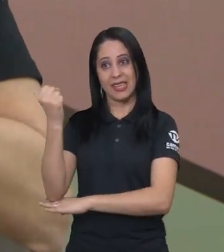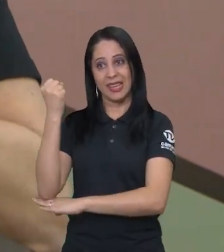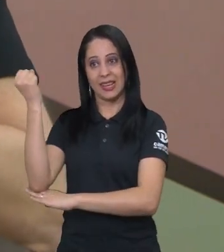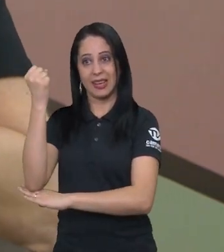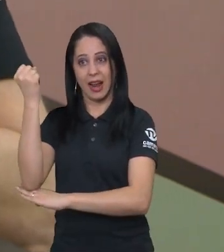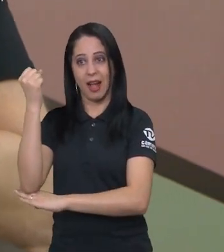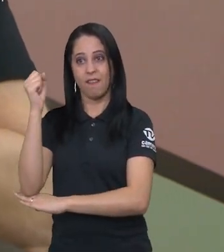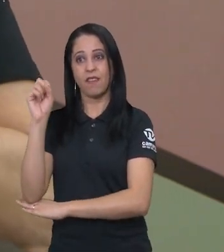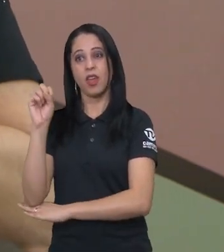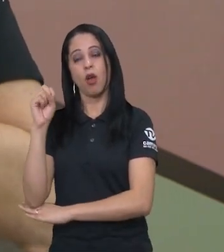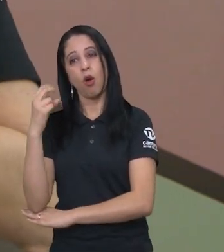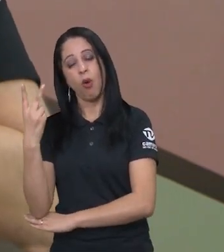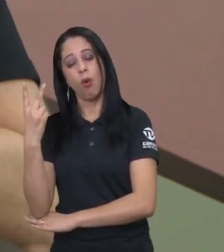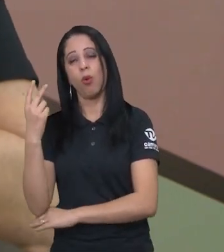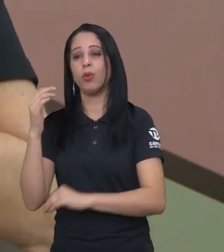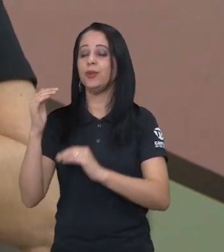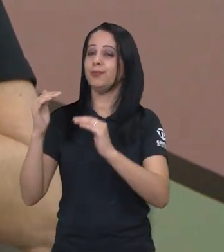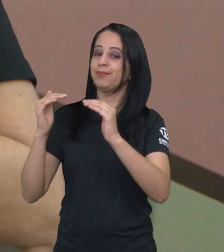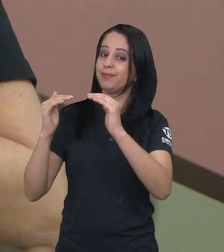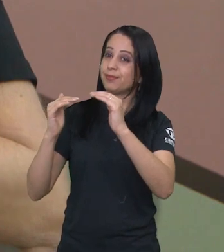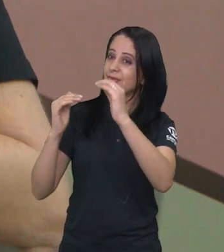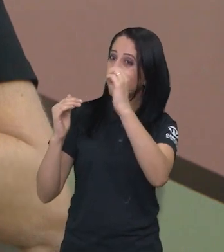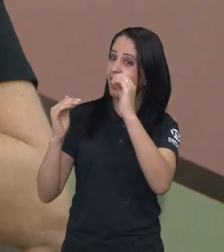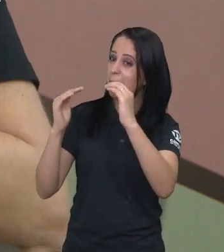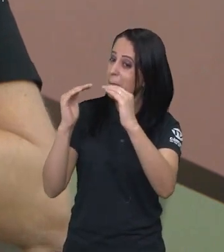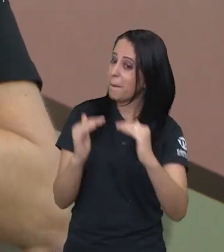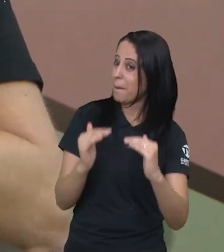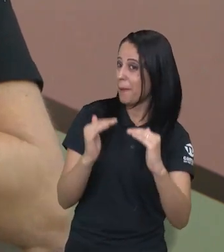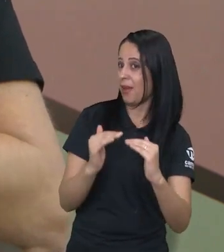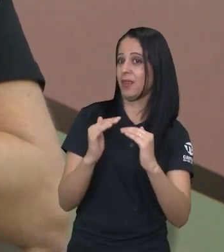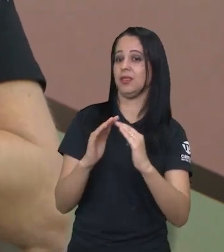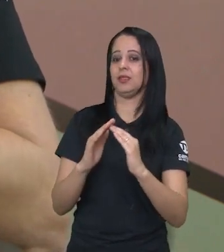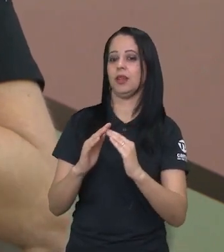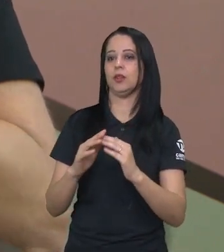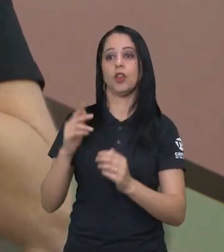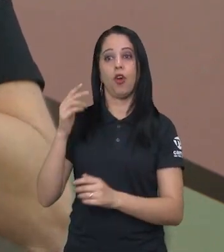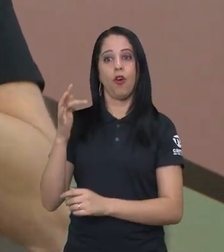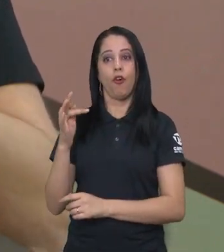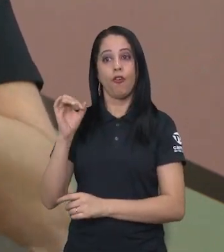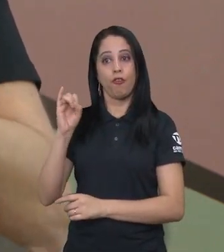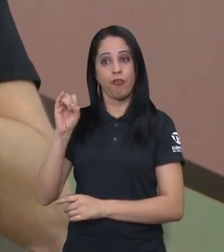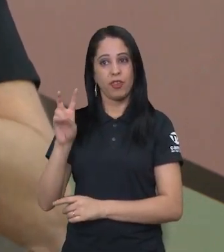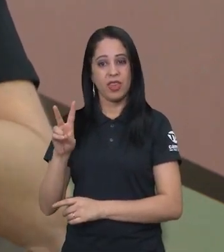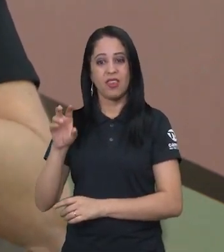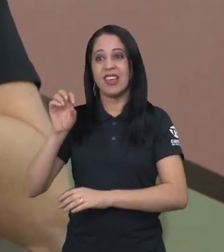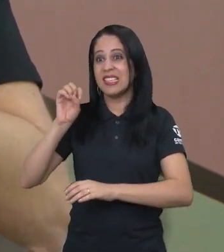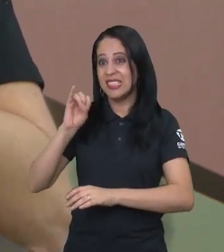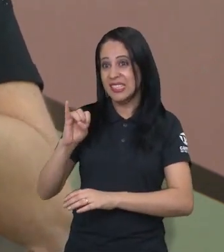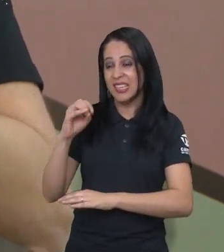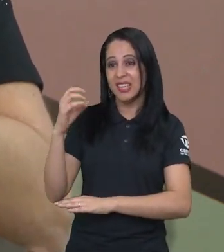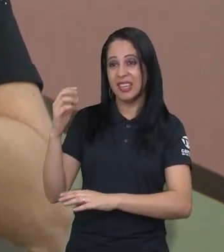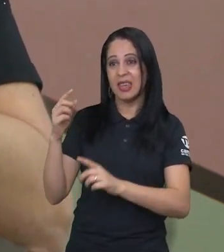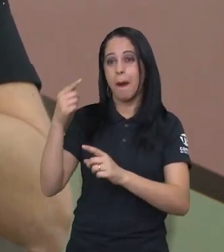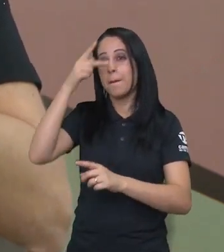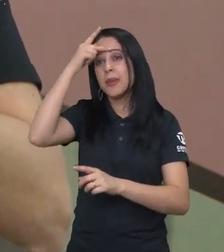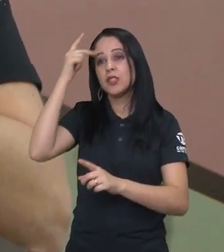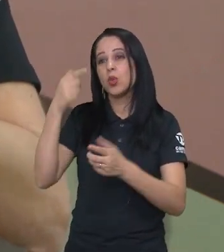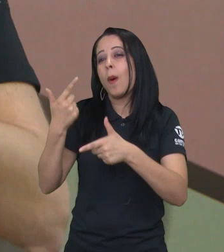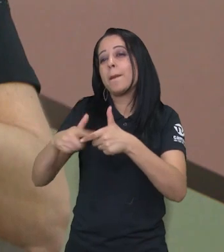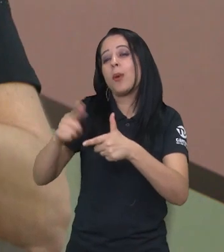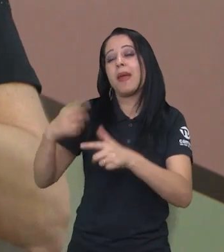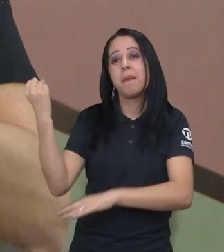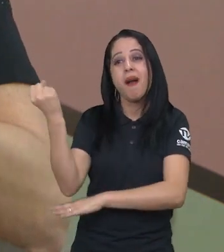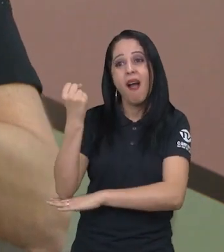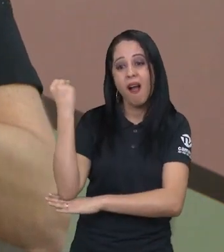gente fala de FIV, a gente já está na alta complexidade, né? É que aí eu vou entrar um pouco no Medcase, mas a FIV é quando